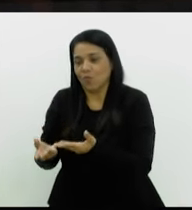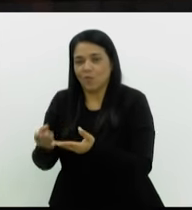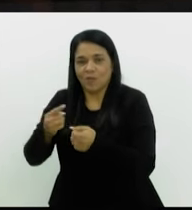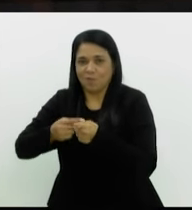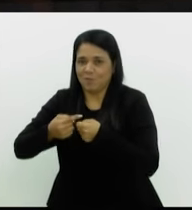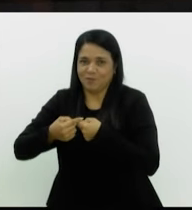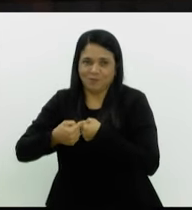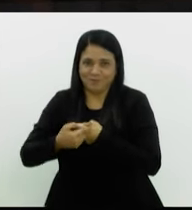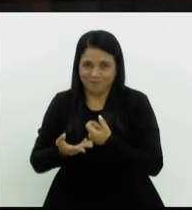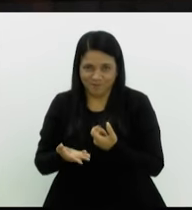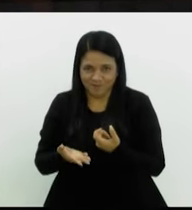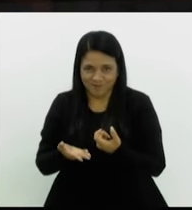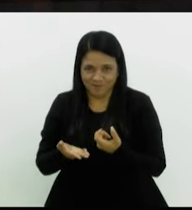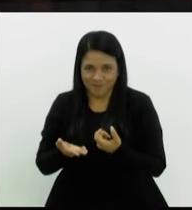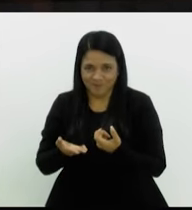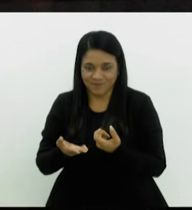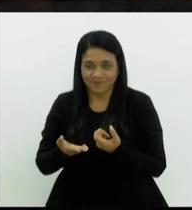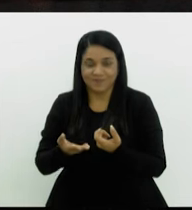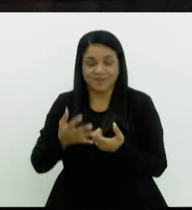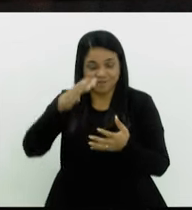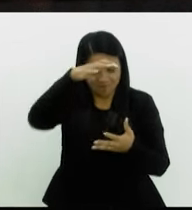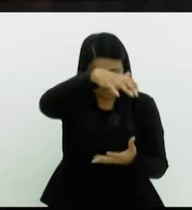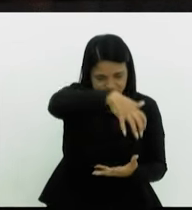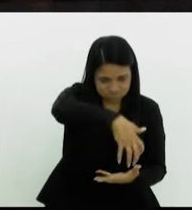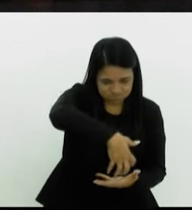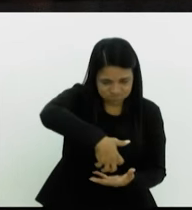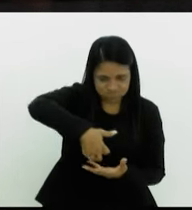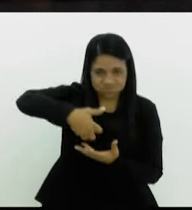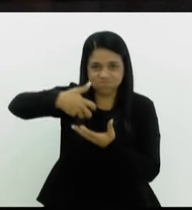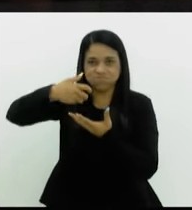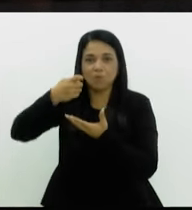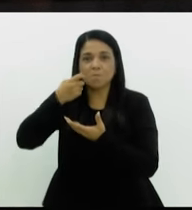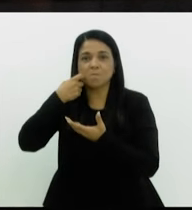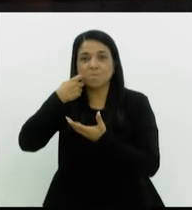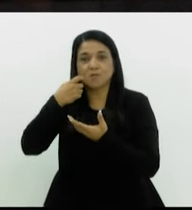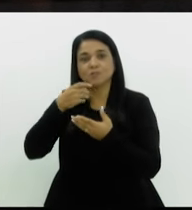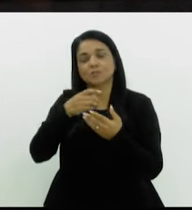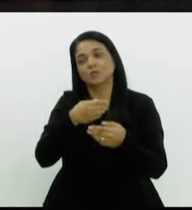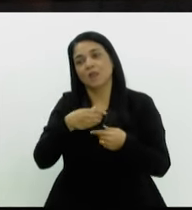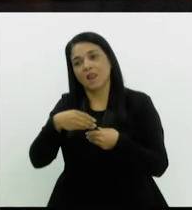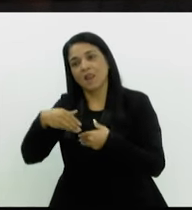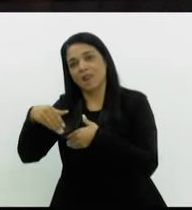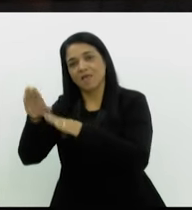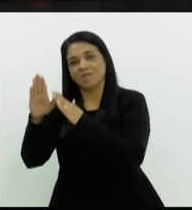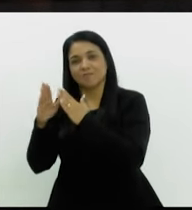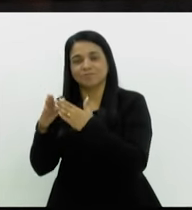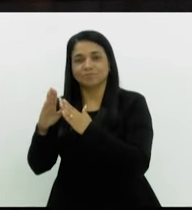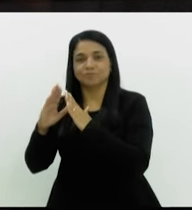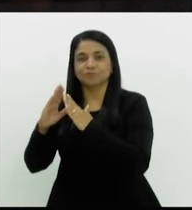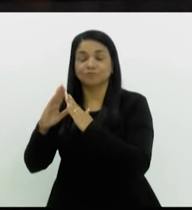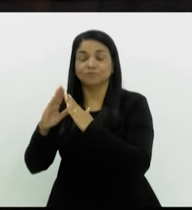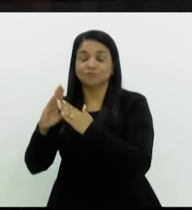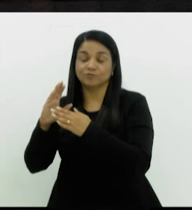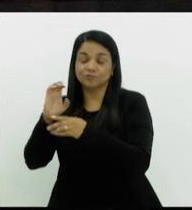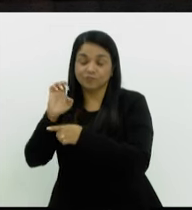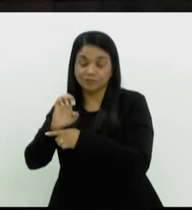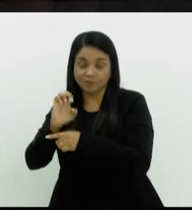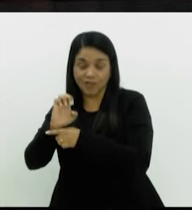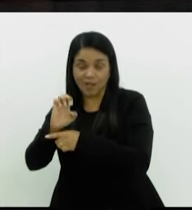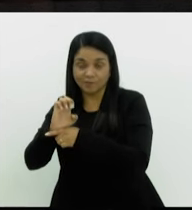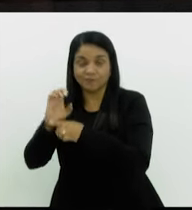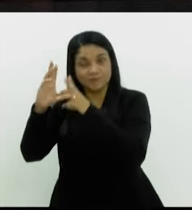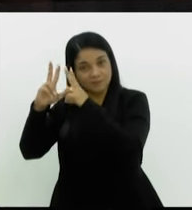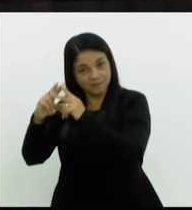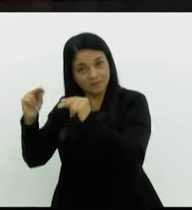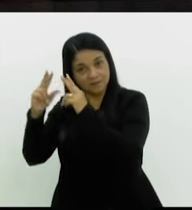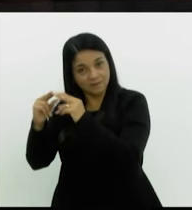município, levando, então, esse transbordo, não é, para o estado, seu estado de origem. Então, isso